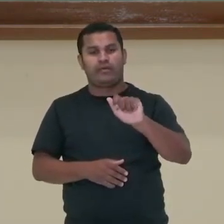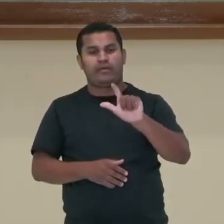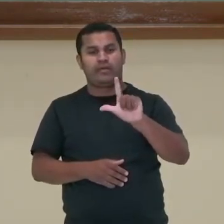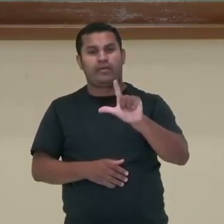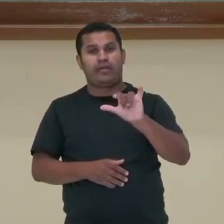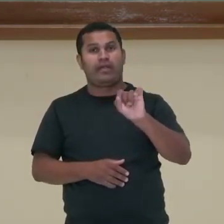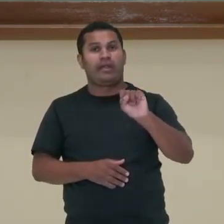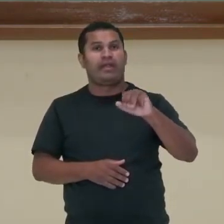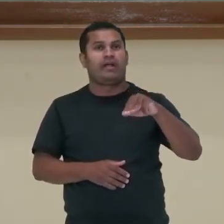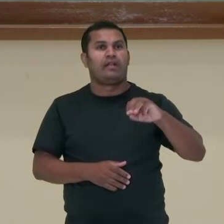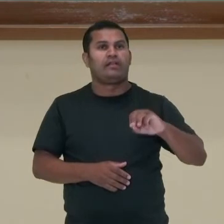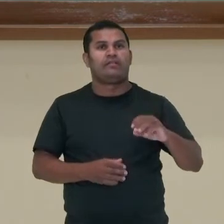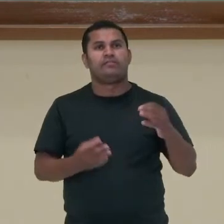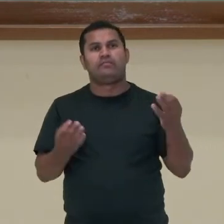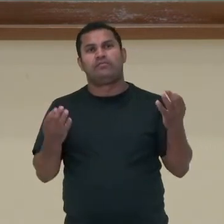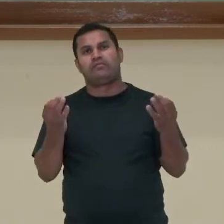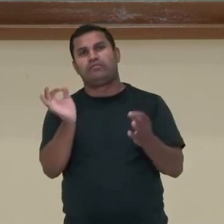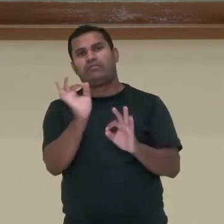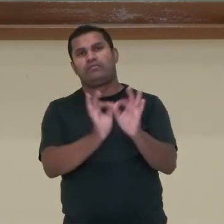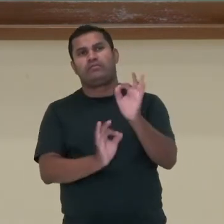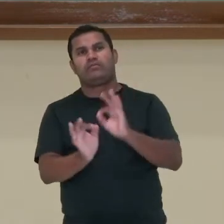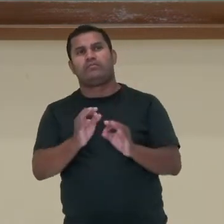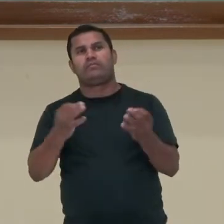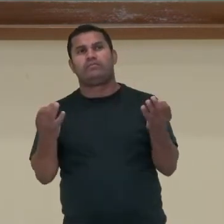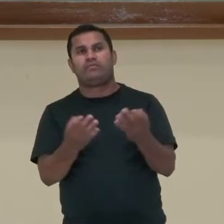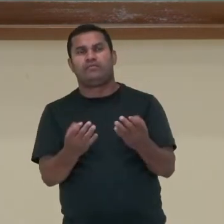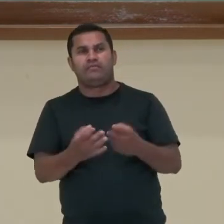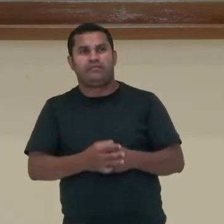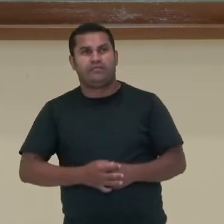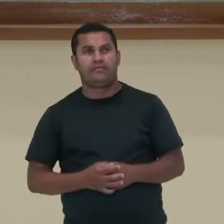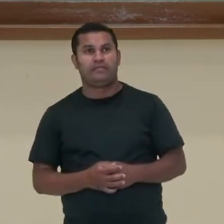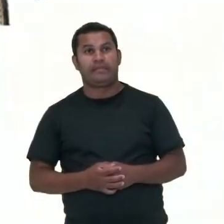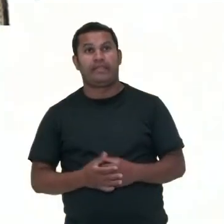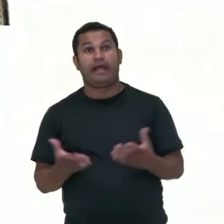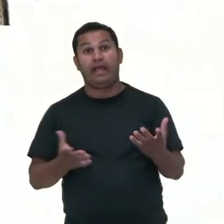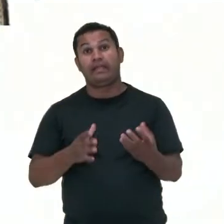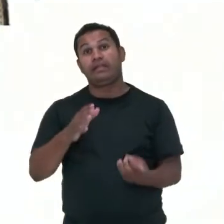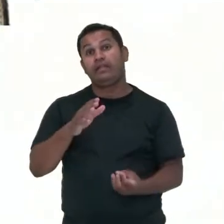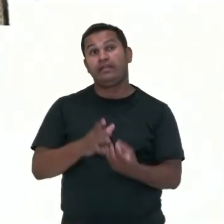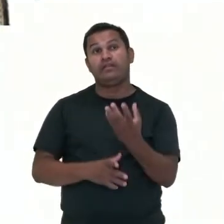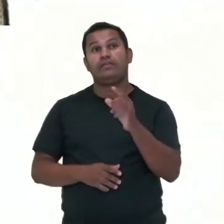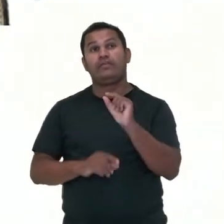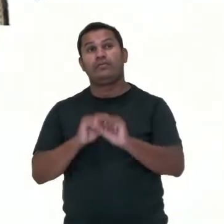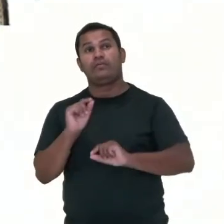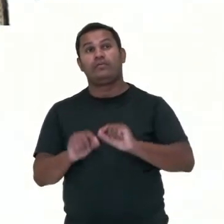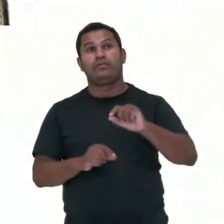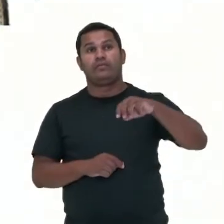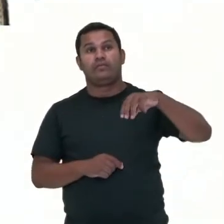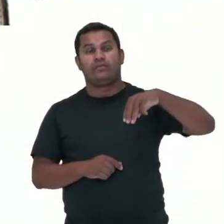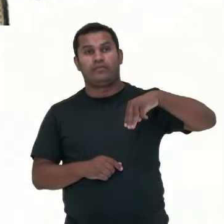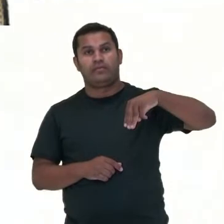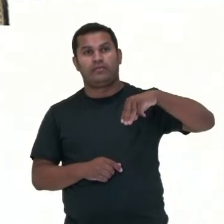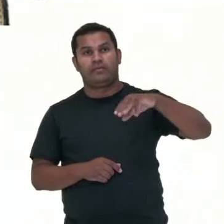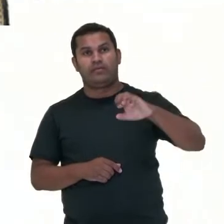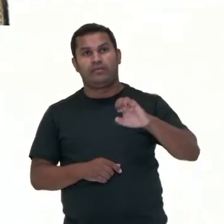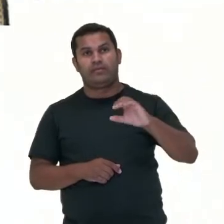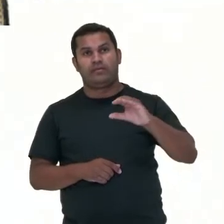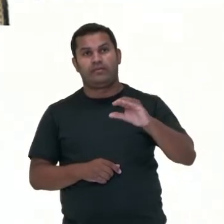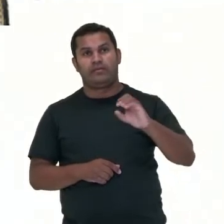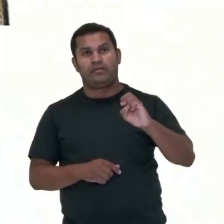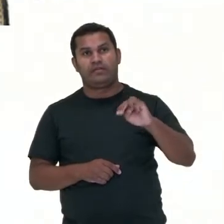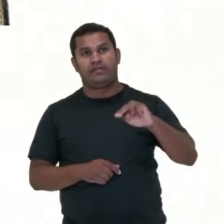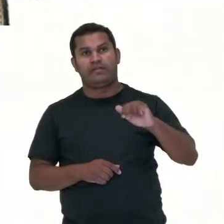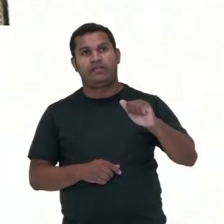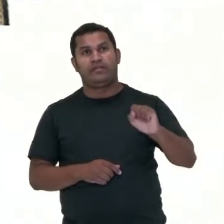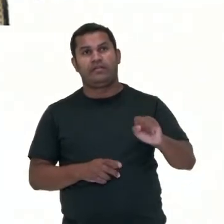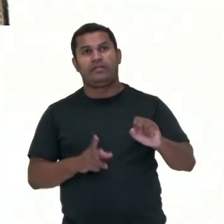feita a partir dessa concepção. E nós temos aqui os mecenas, são investidores da arte. O que que os mecenas fazem? Os mecenas, como nós